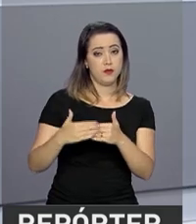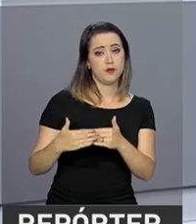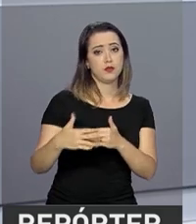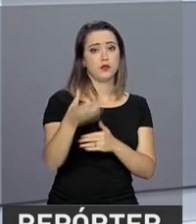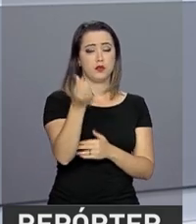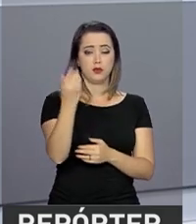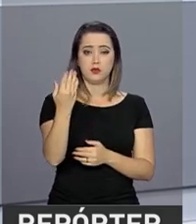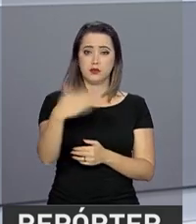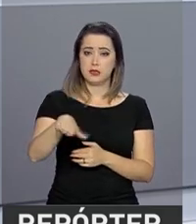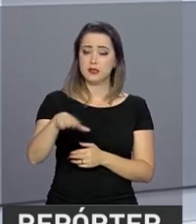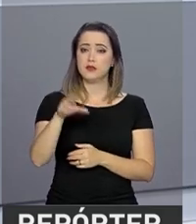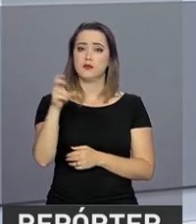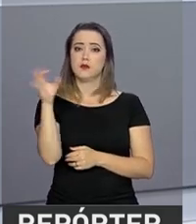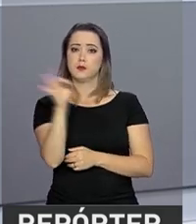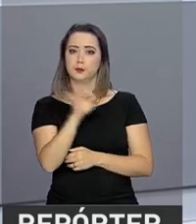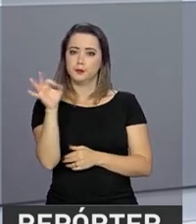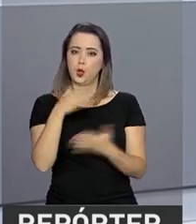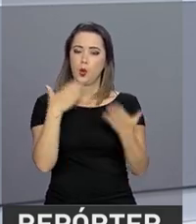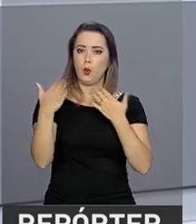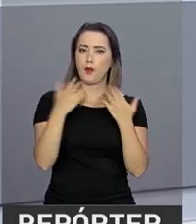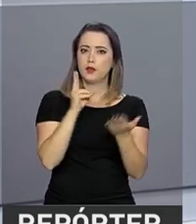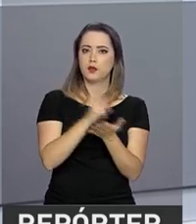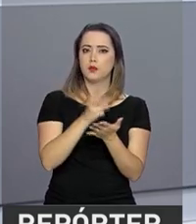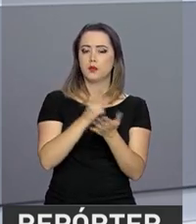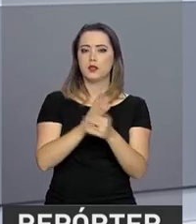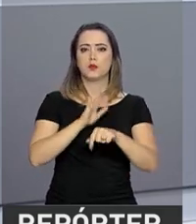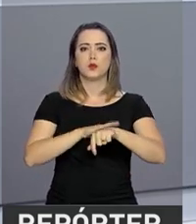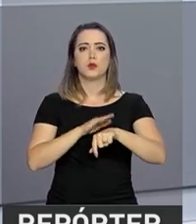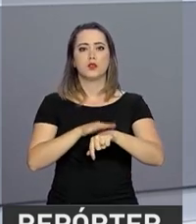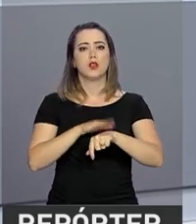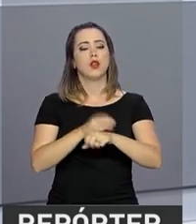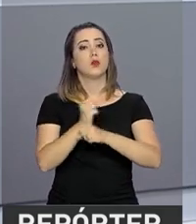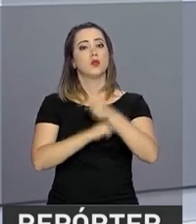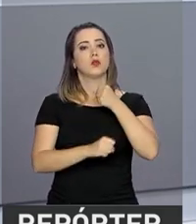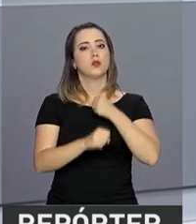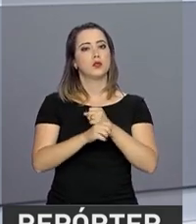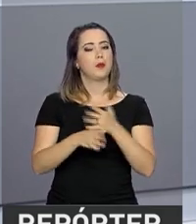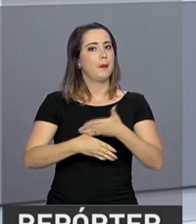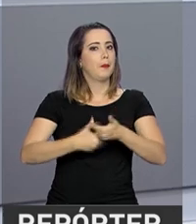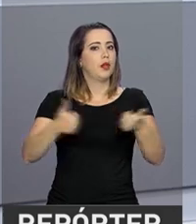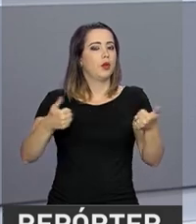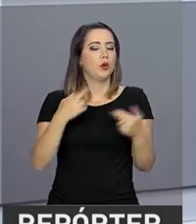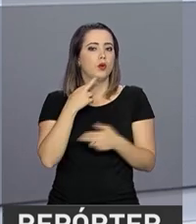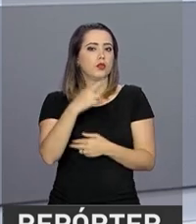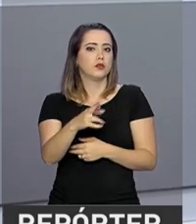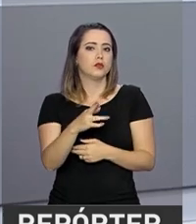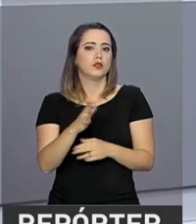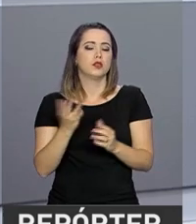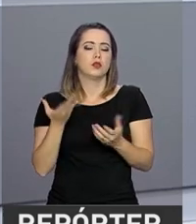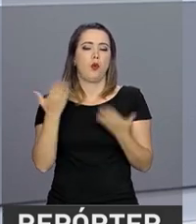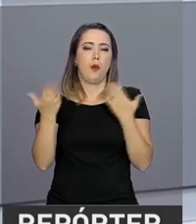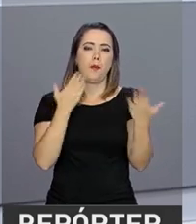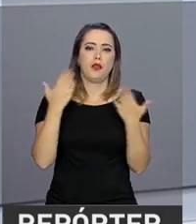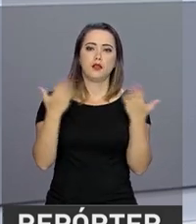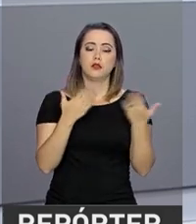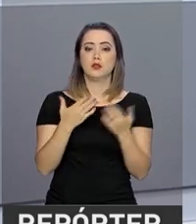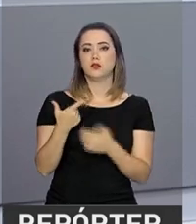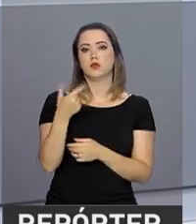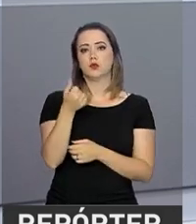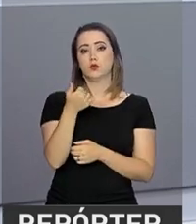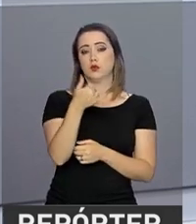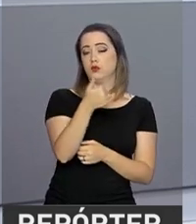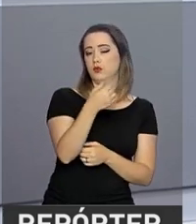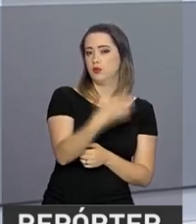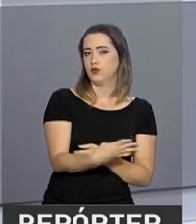6,5% em relação ao mesmo período do ano passado. Este é o melhor resultado nessa base de comparação desde